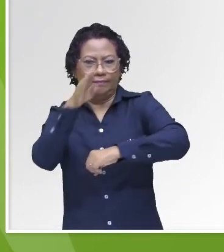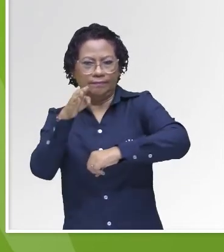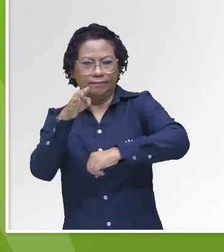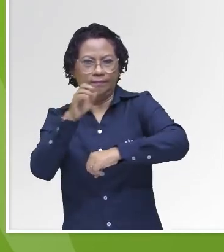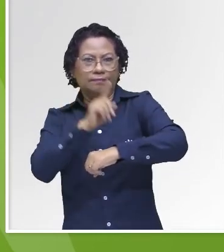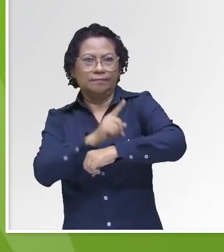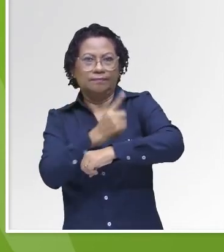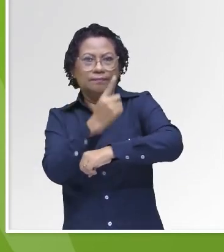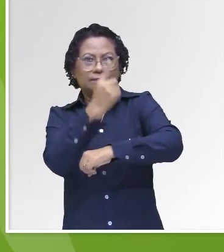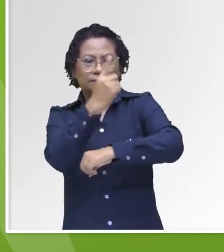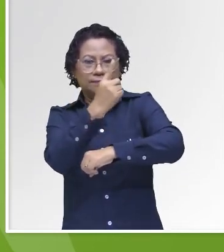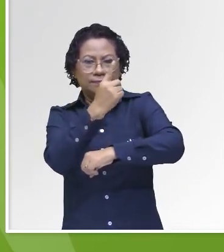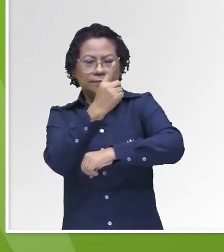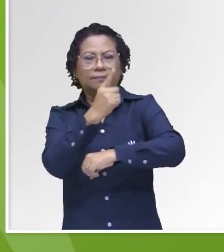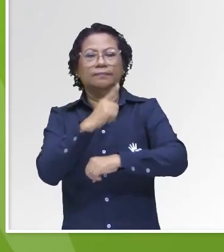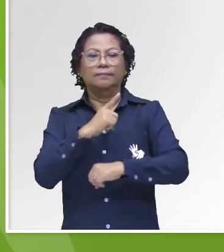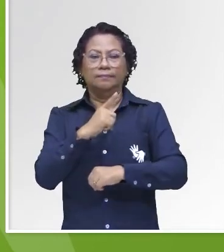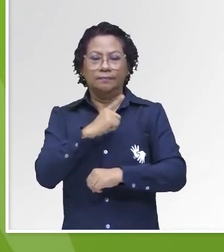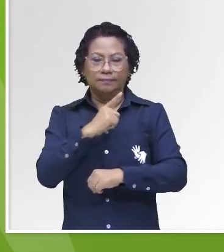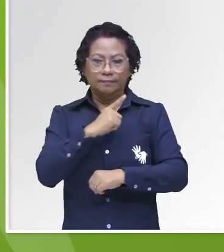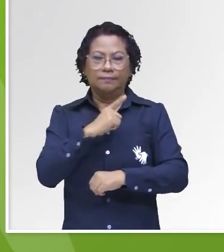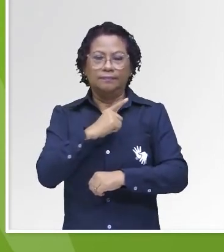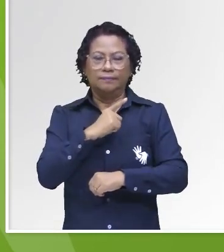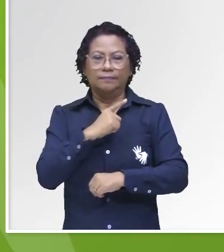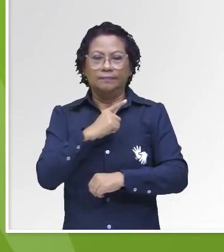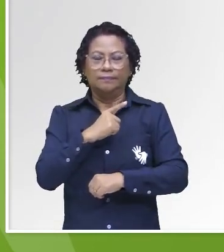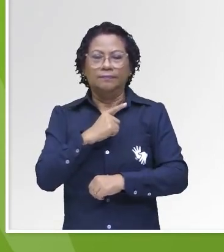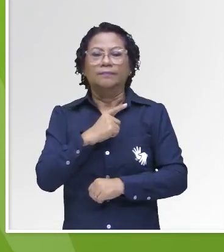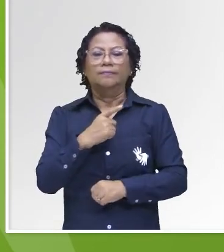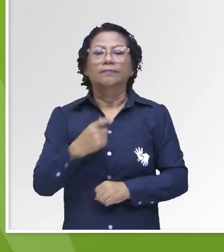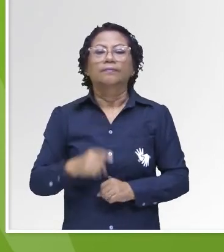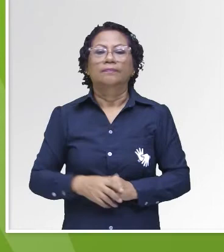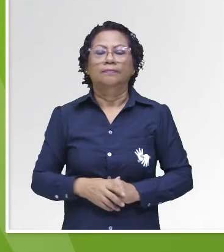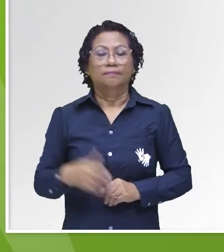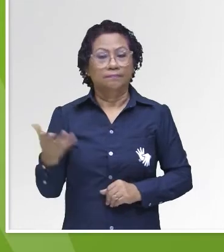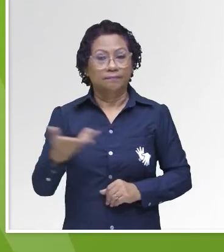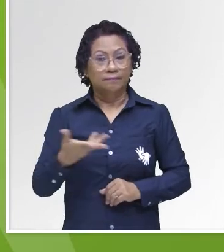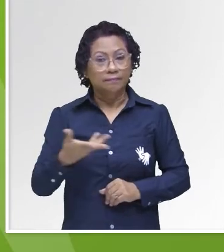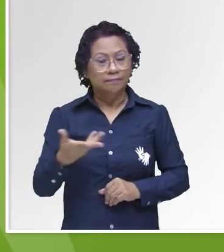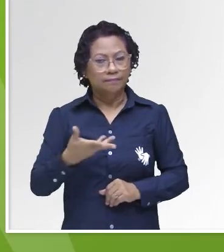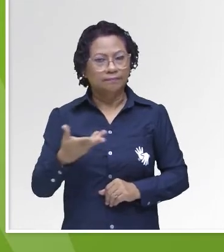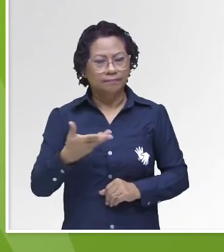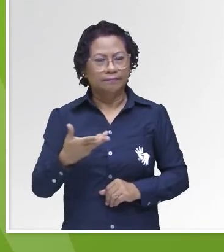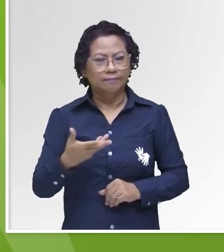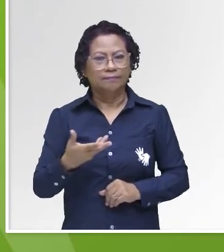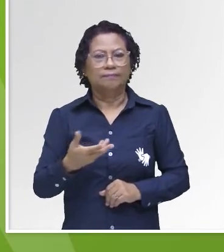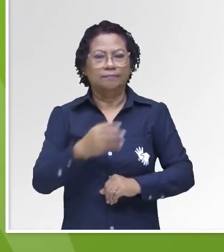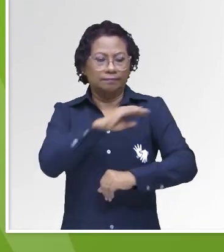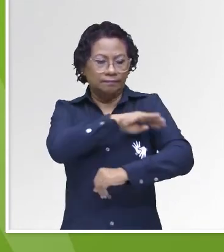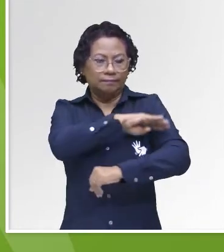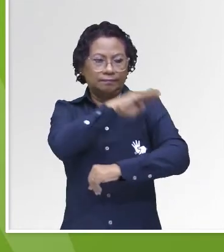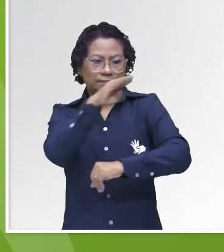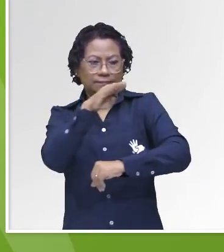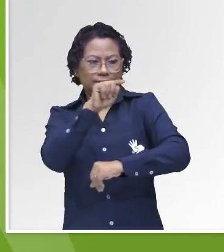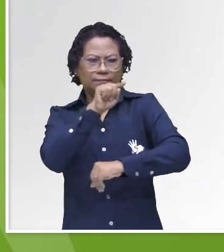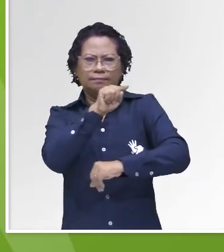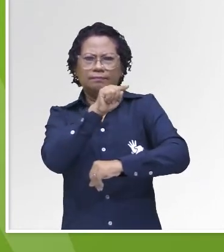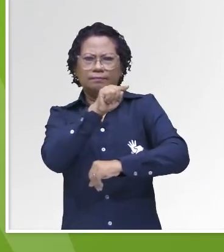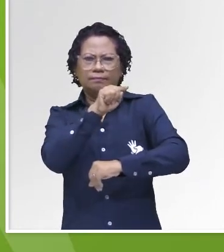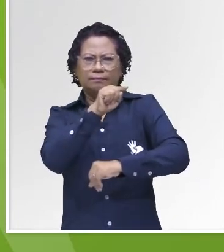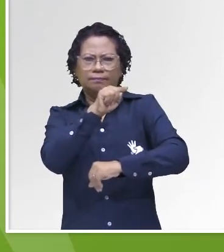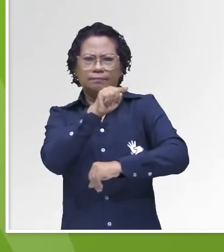cima. Ou seja, o corpo vai ter velocidade para subir, não é isso? E por que eu tenho uma componente